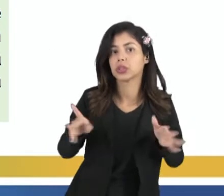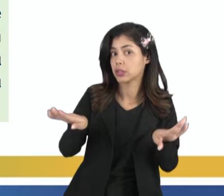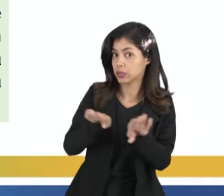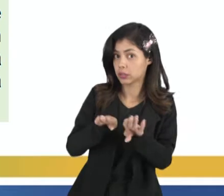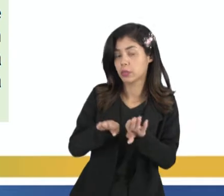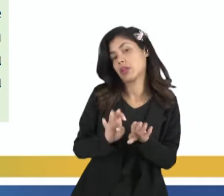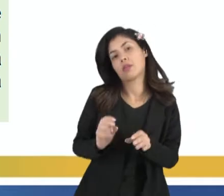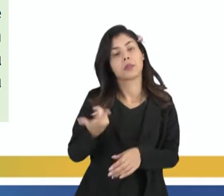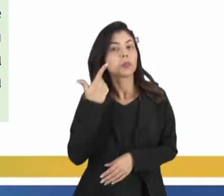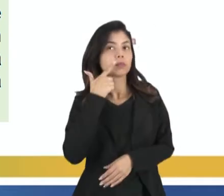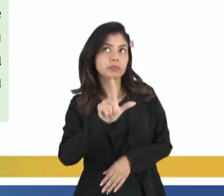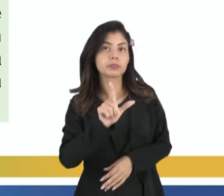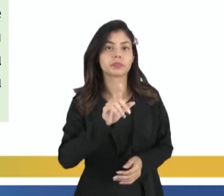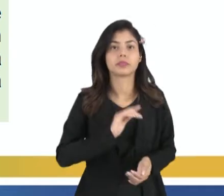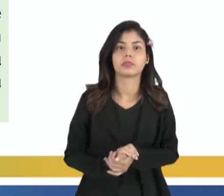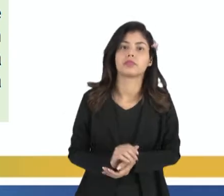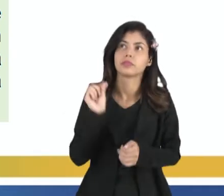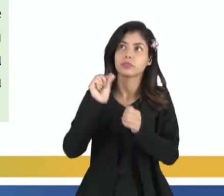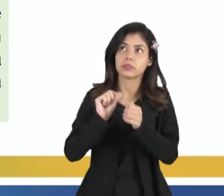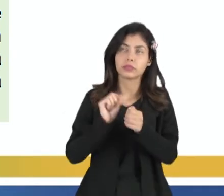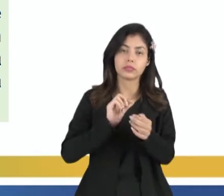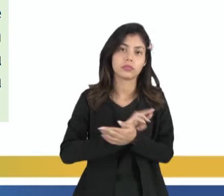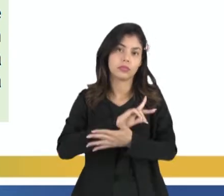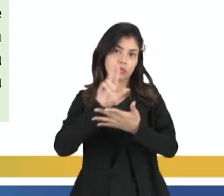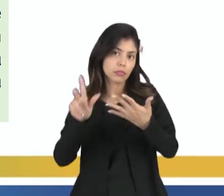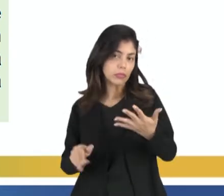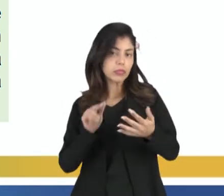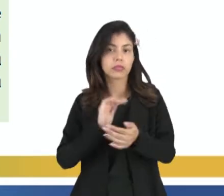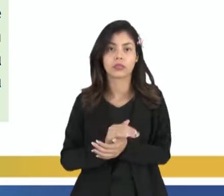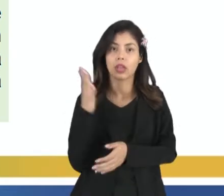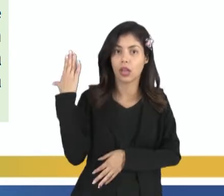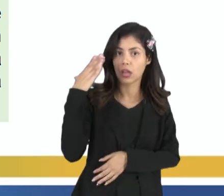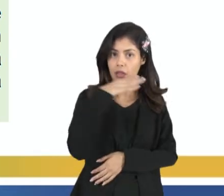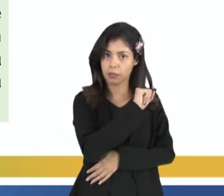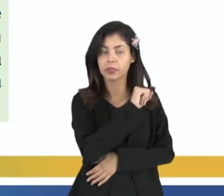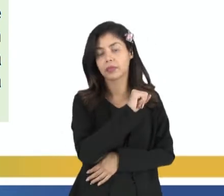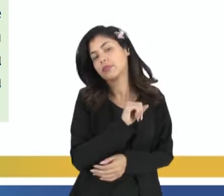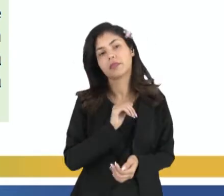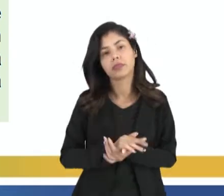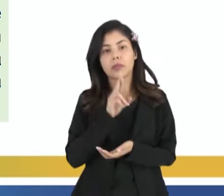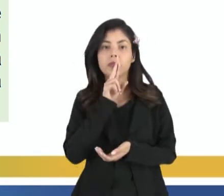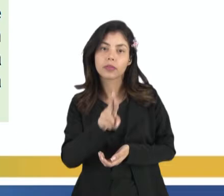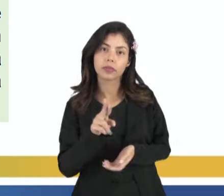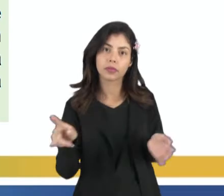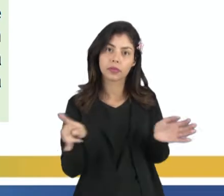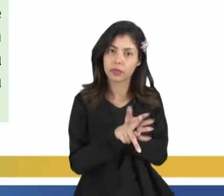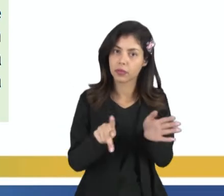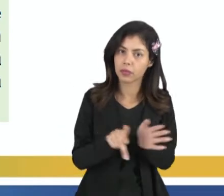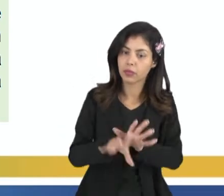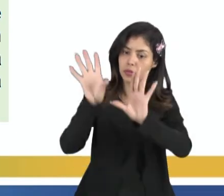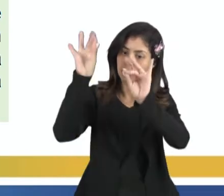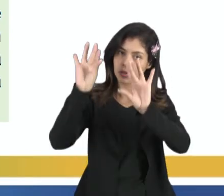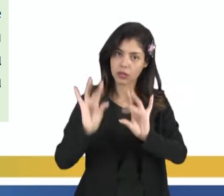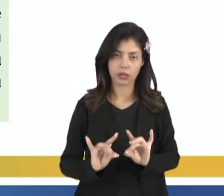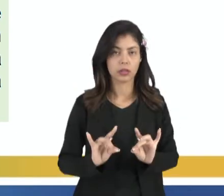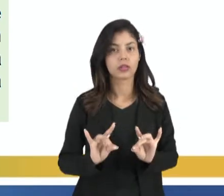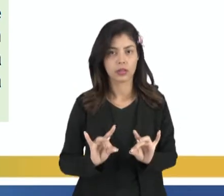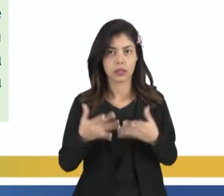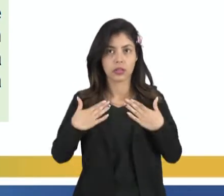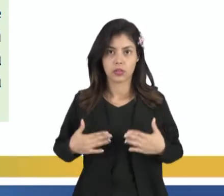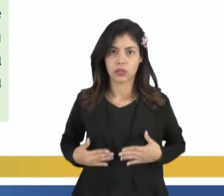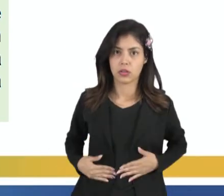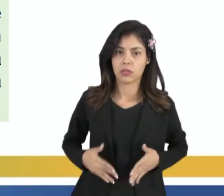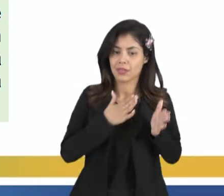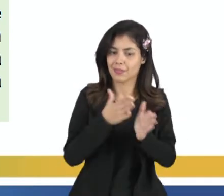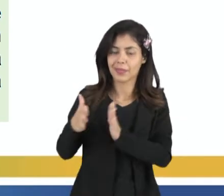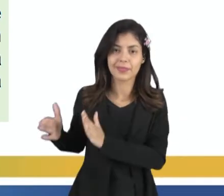também, para conseguir elaborar de forma imediata uma resposta apropriada a cada situação que o teu corpo